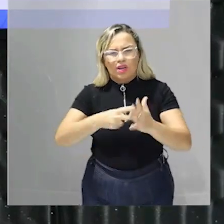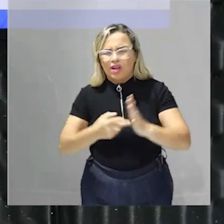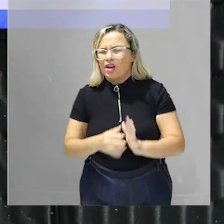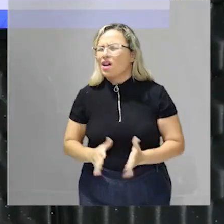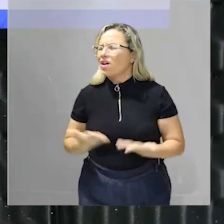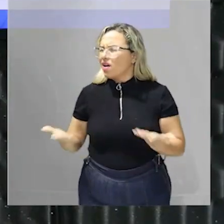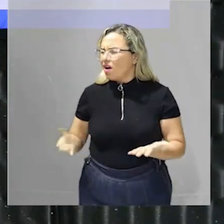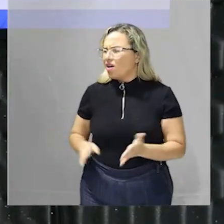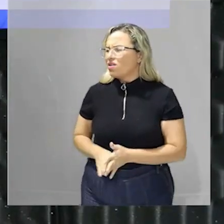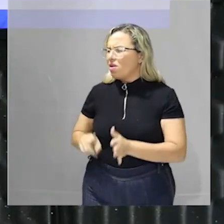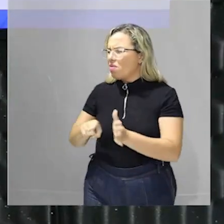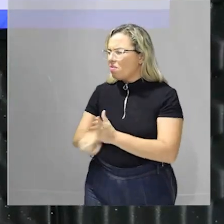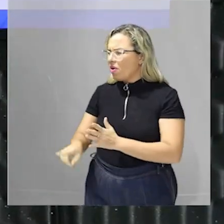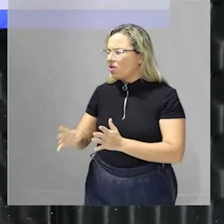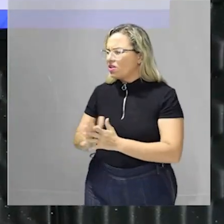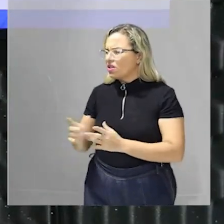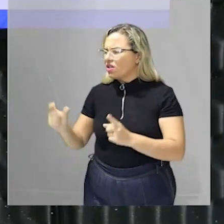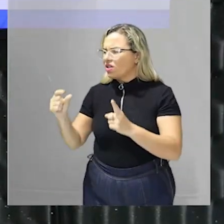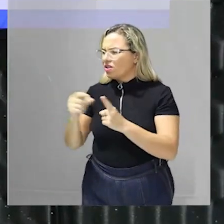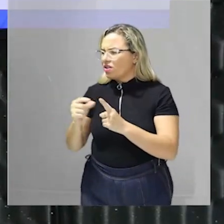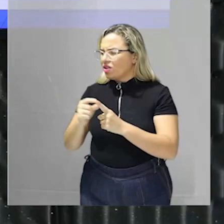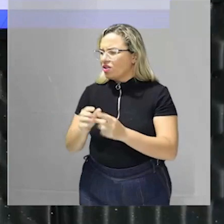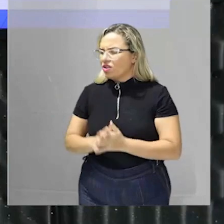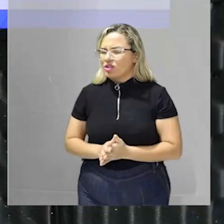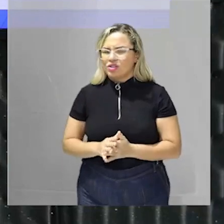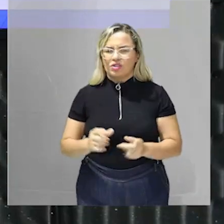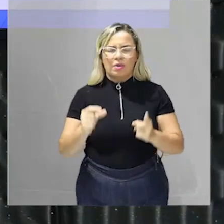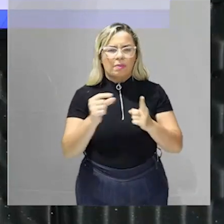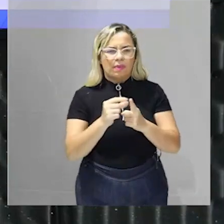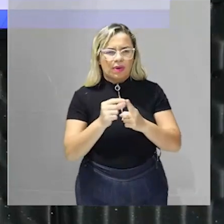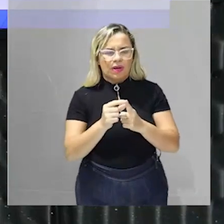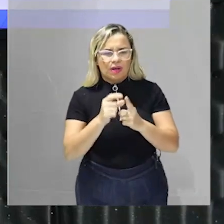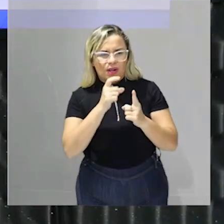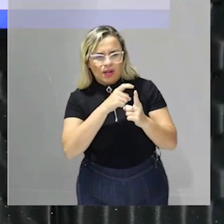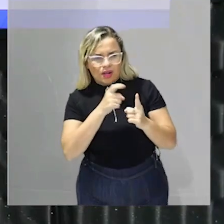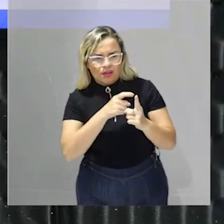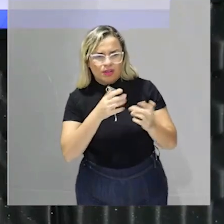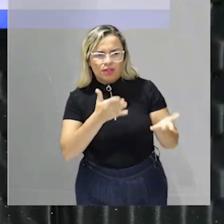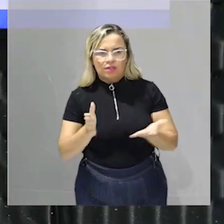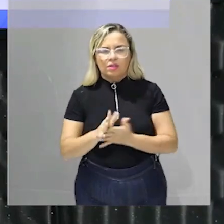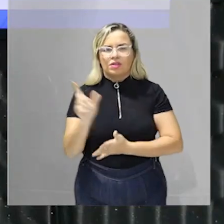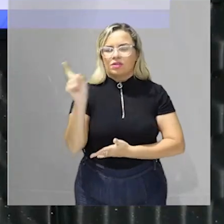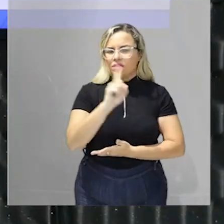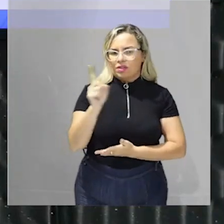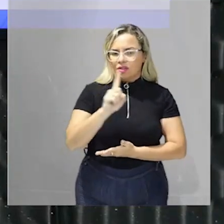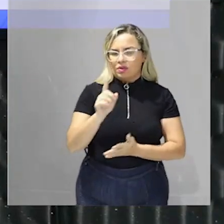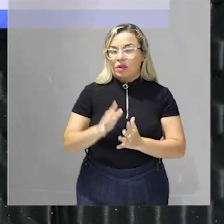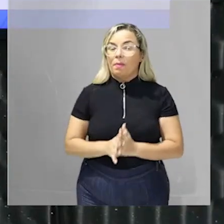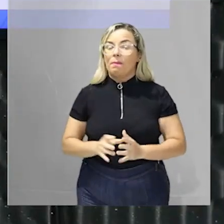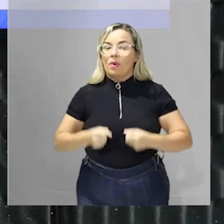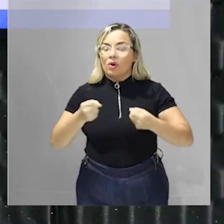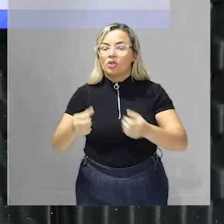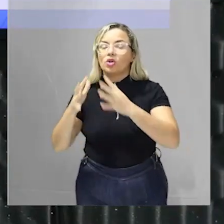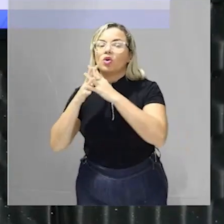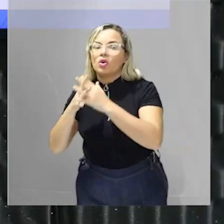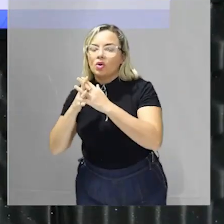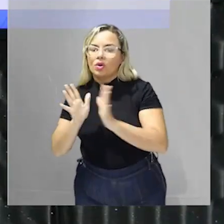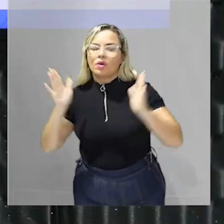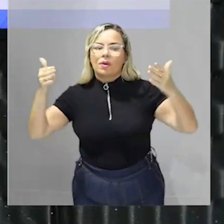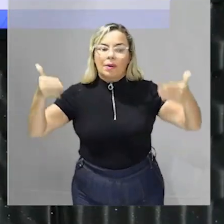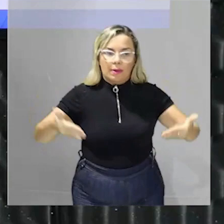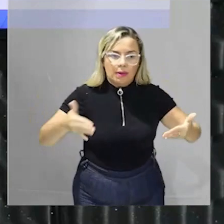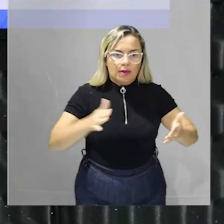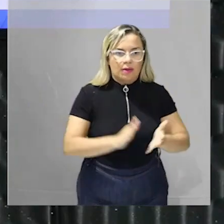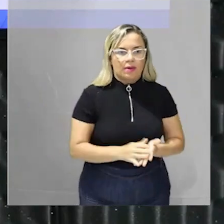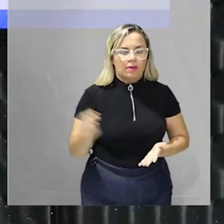necessariamente, tá? Mas elas se confundem um pouco e é preciso ter atenção, tá? Então, el cólera,